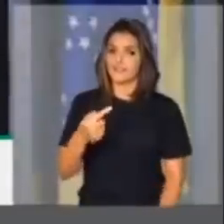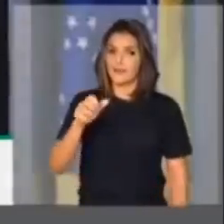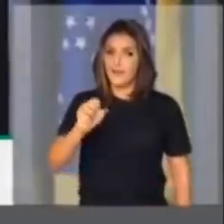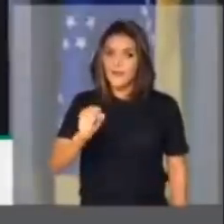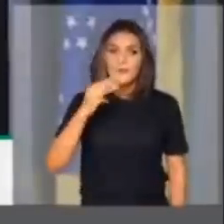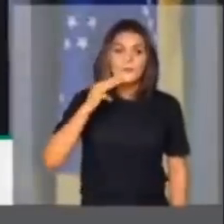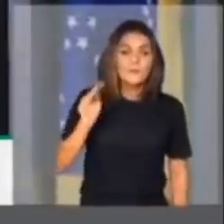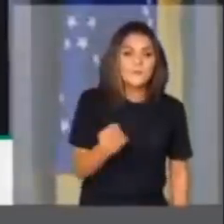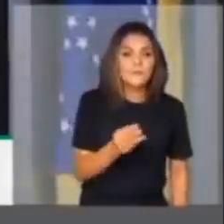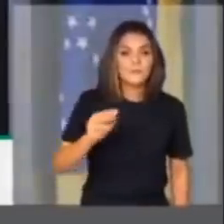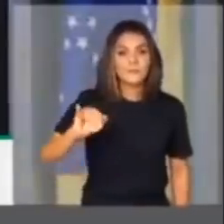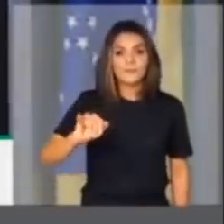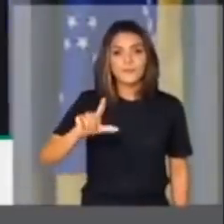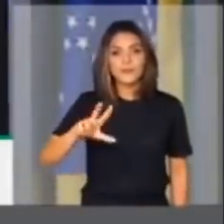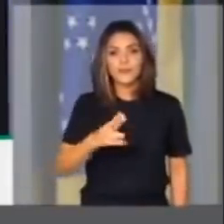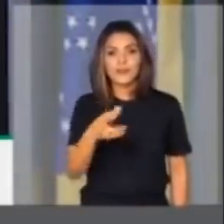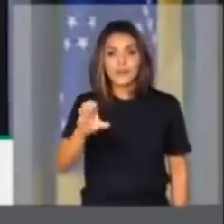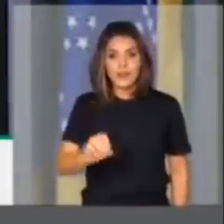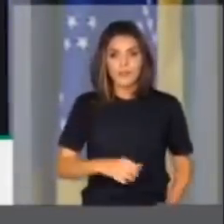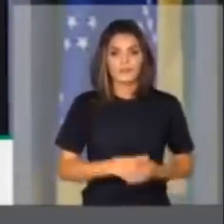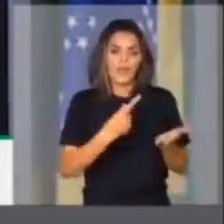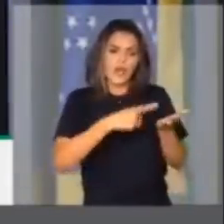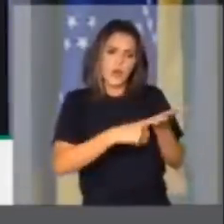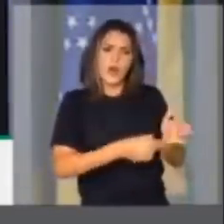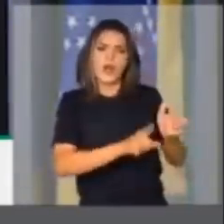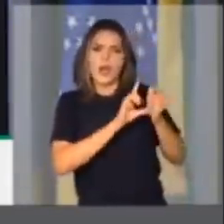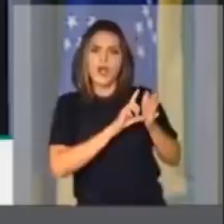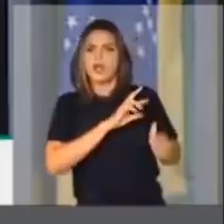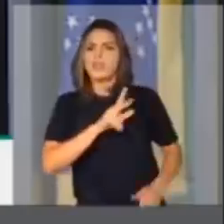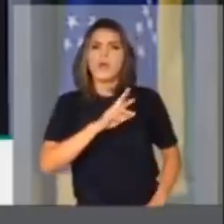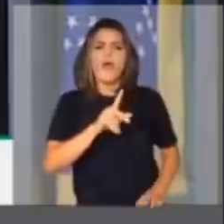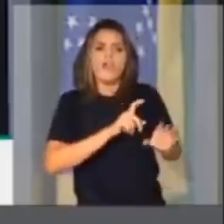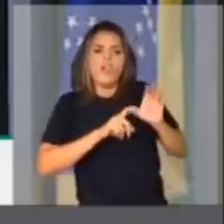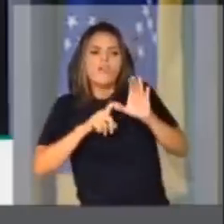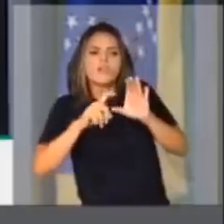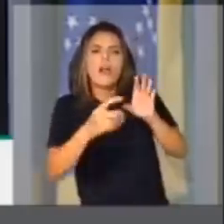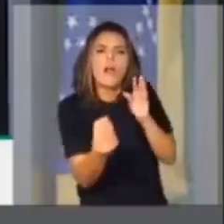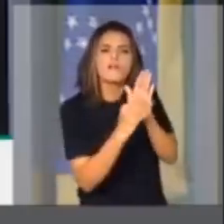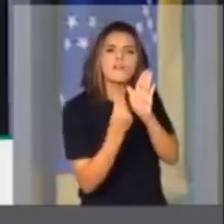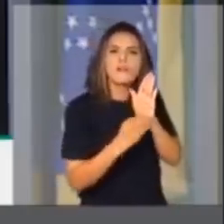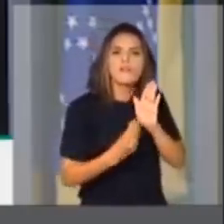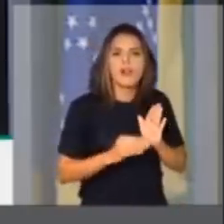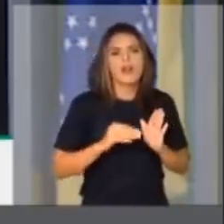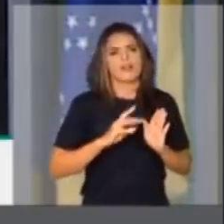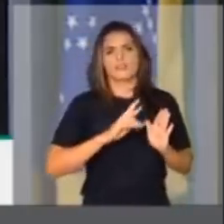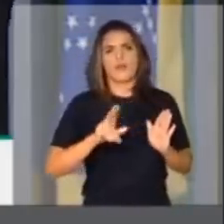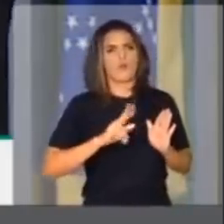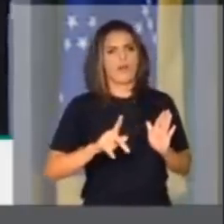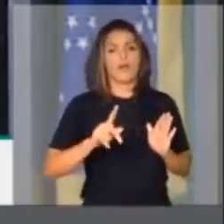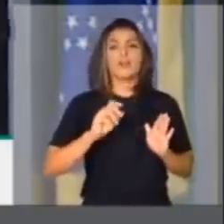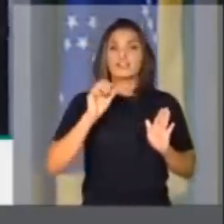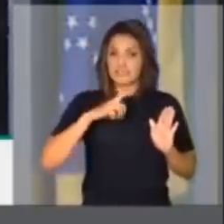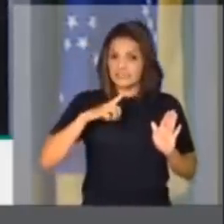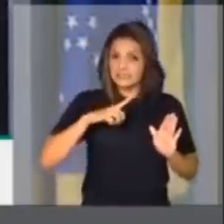R$78 milhões. Esse acordo foi feito, não é um jabuti. O jabuti é quando tem safadeza, quando o assunto não é lícito, quando o